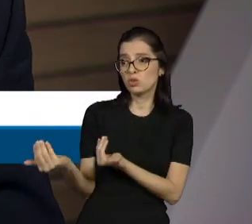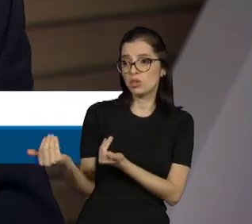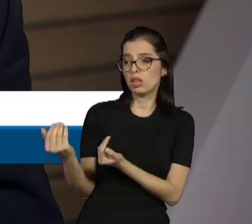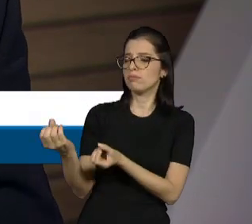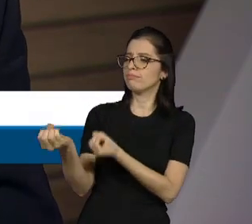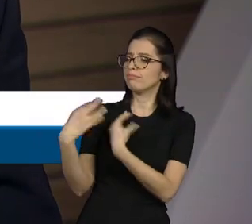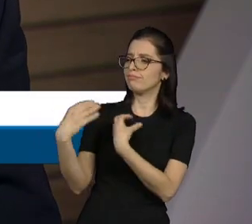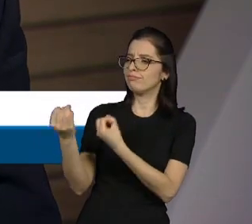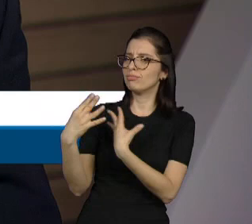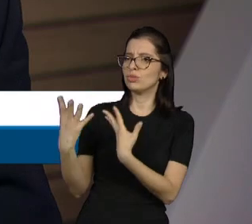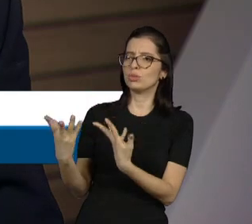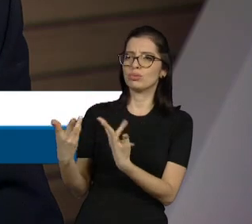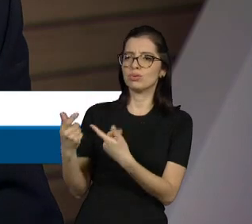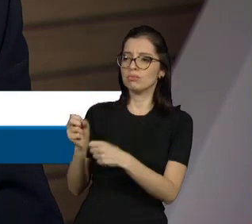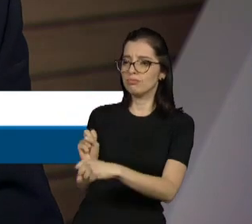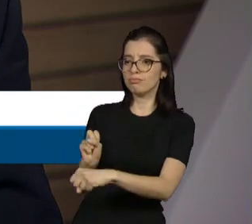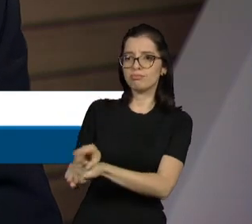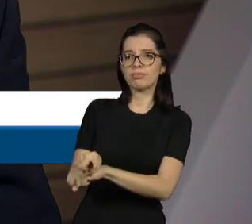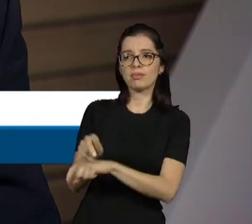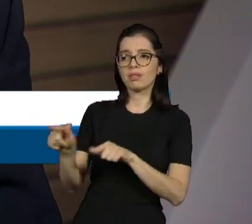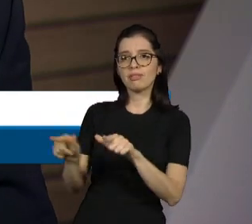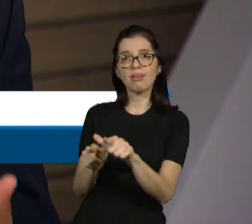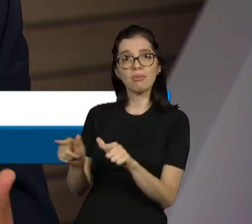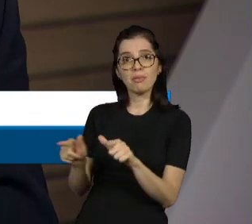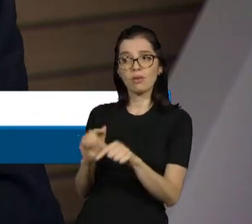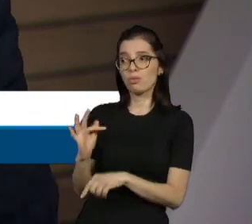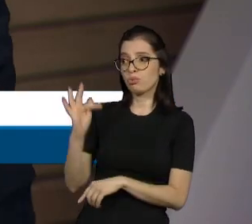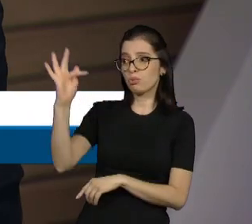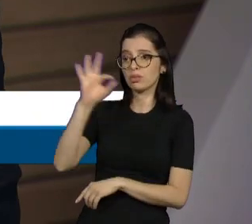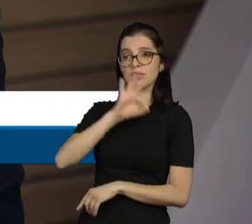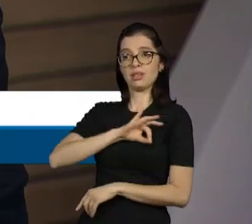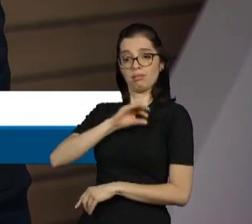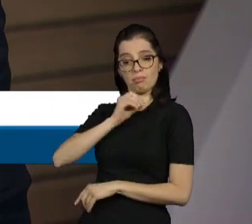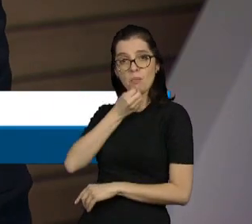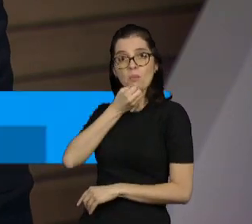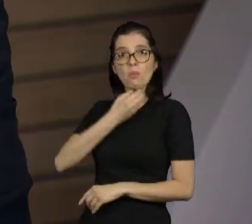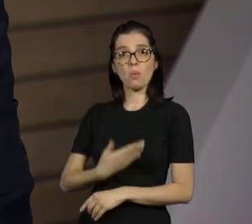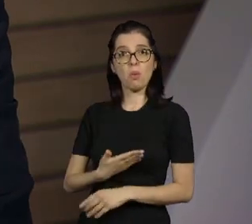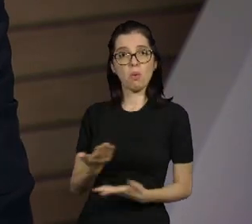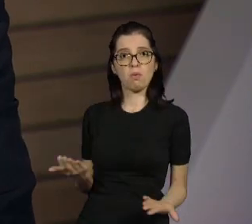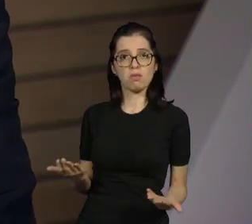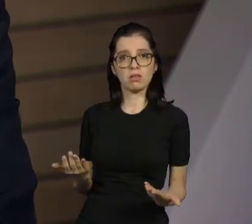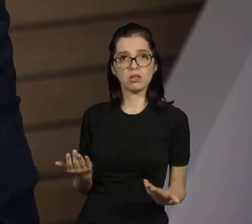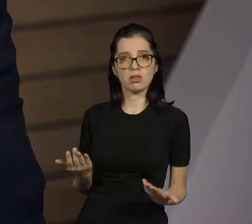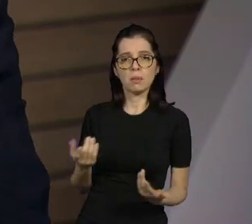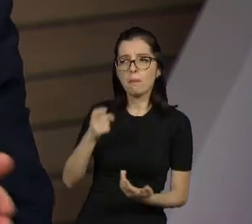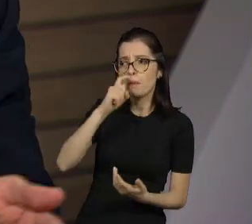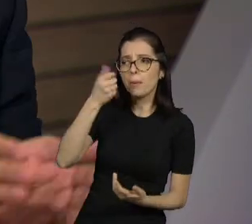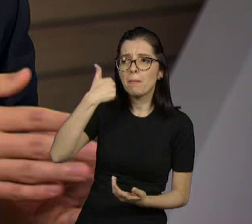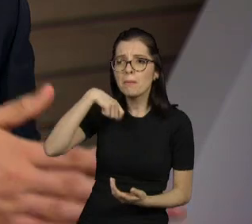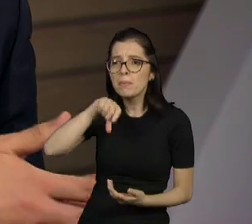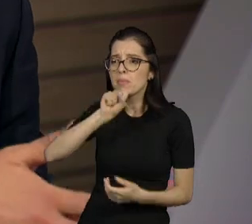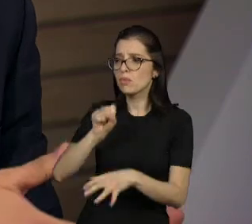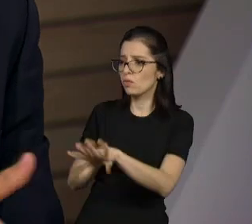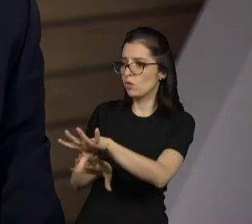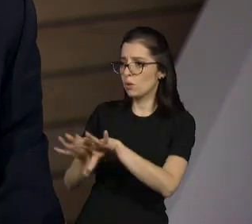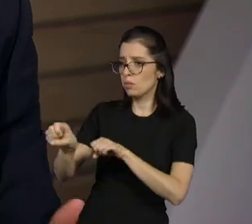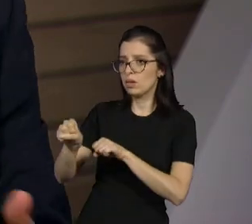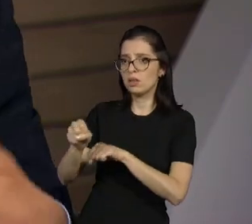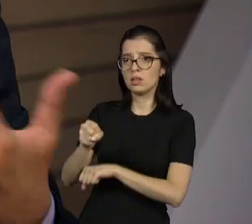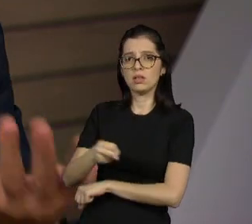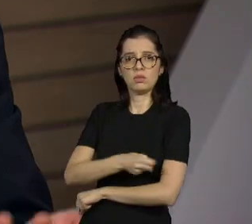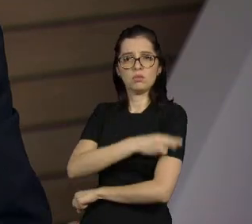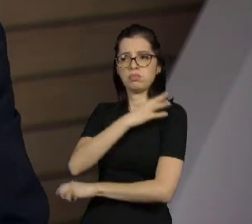melhor empregabilidade, melhor renda. Pais que têm mais educação, geralmente, promovem mais educação dos seus filhos